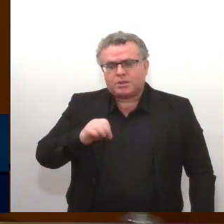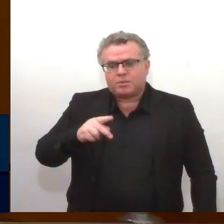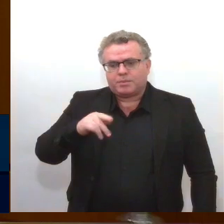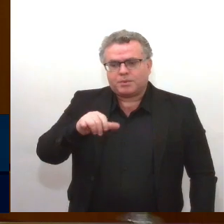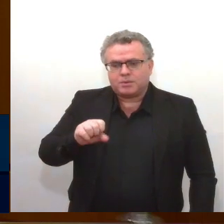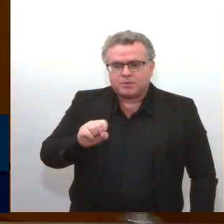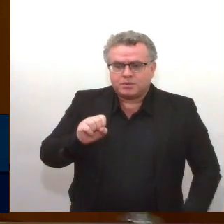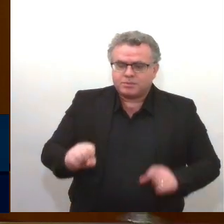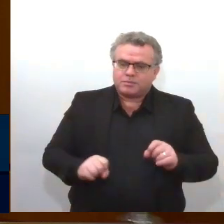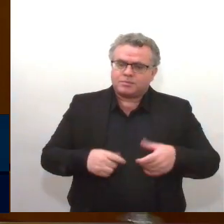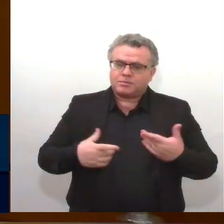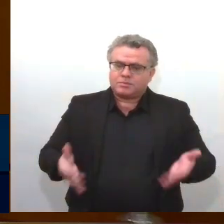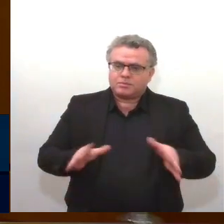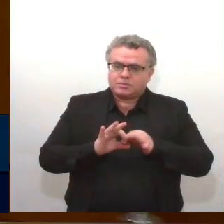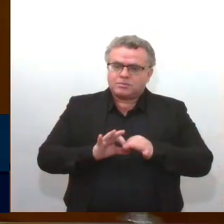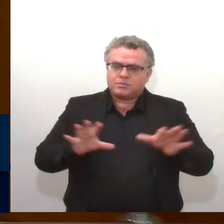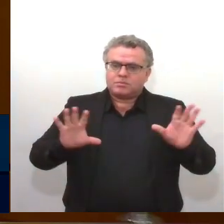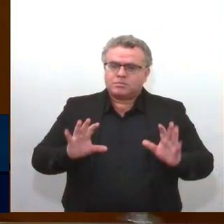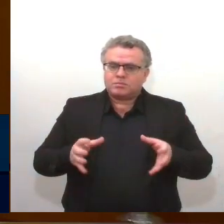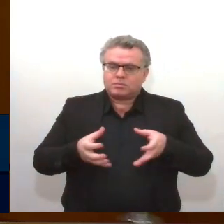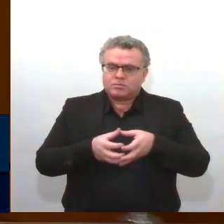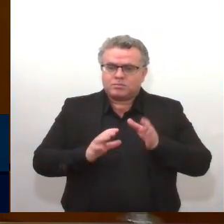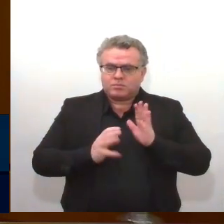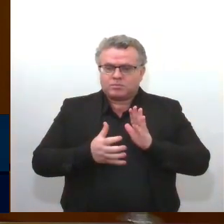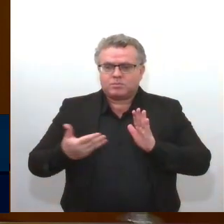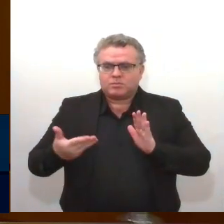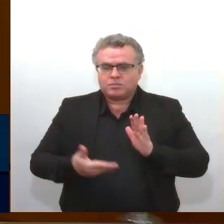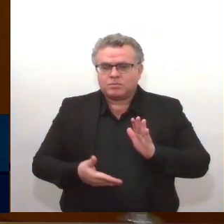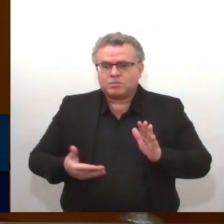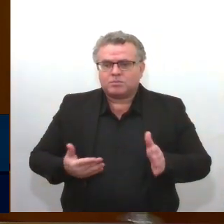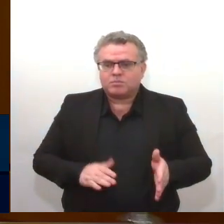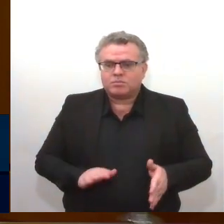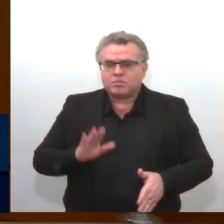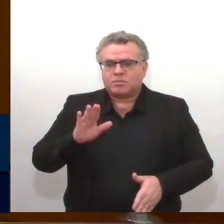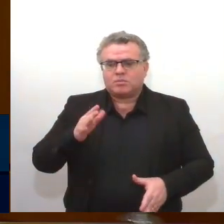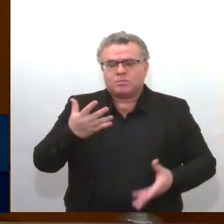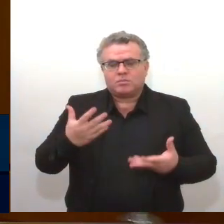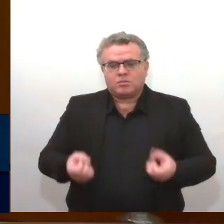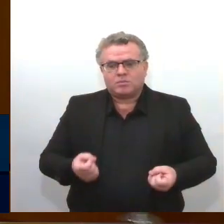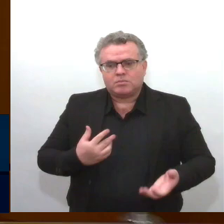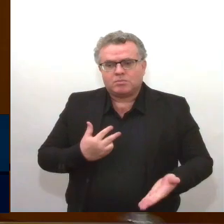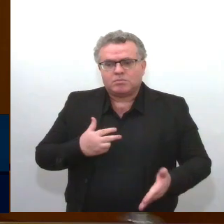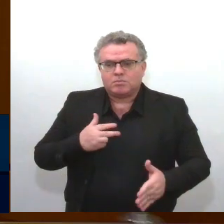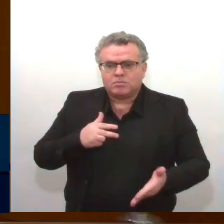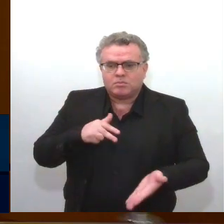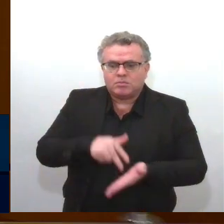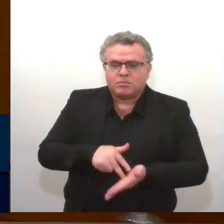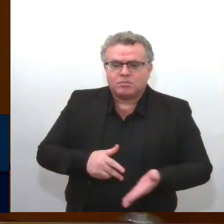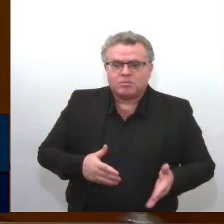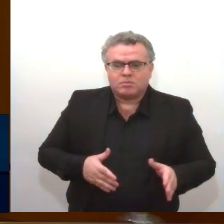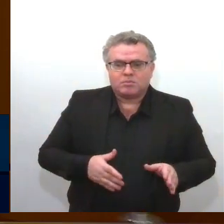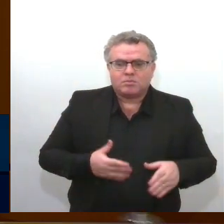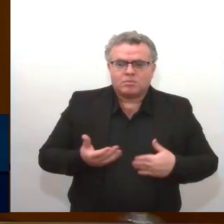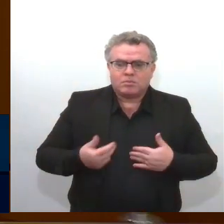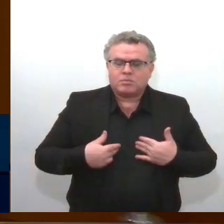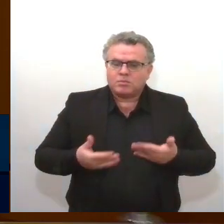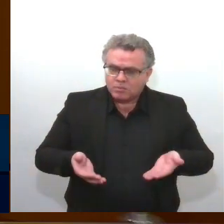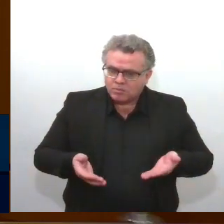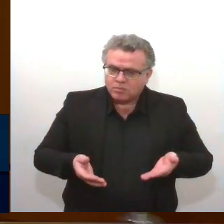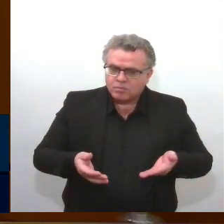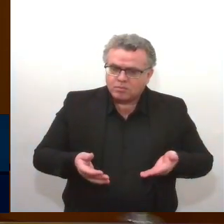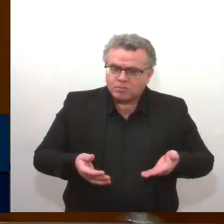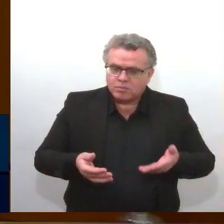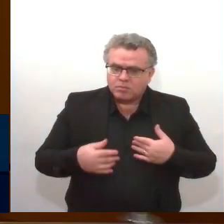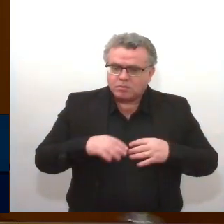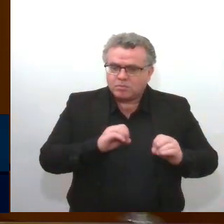agrupamento fomos aceitos fomos para ruas paraas ruas levamos a nossa mensagem as nossas